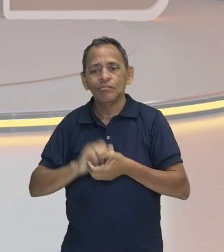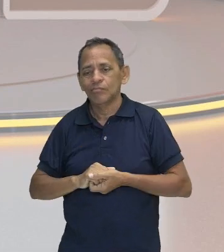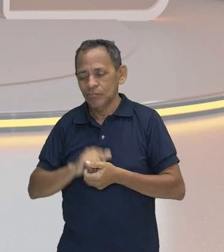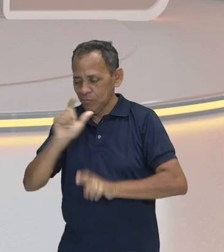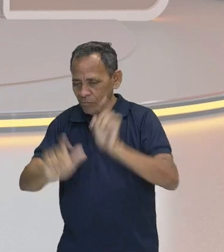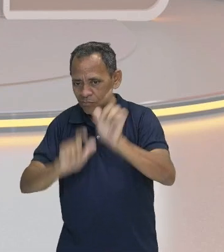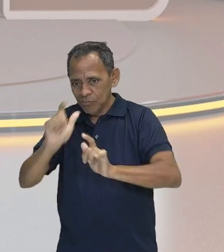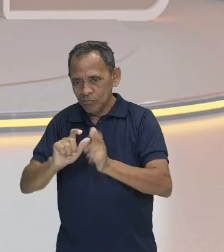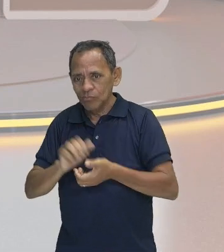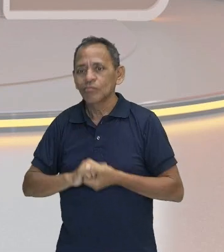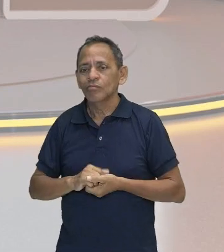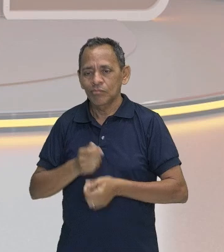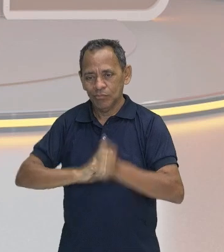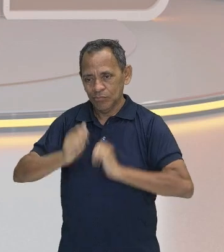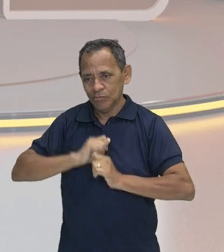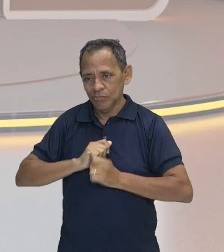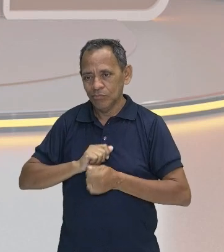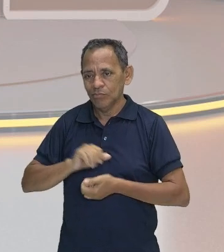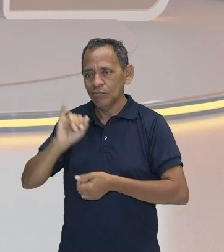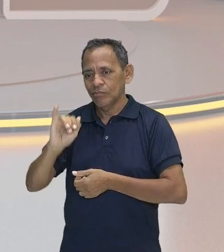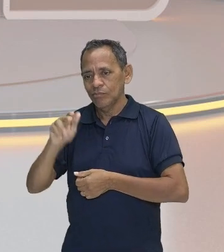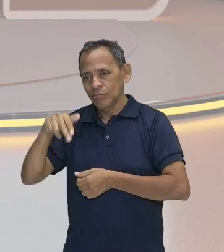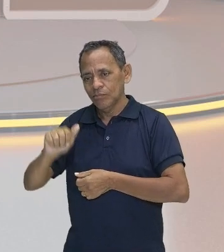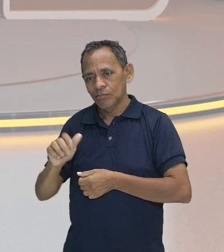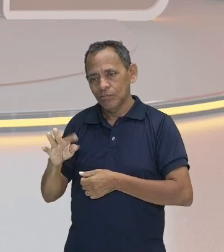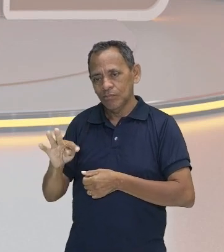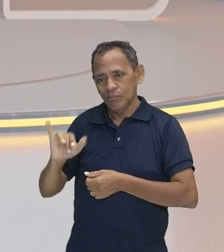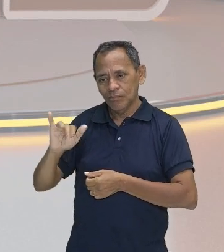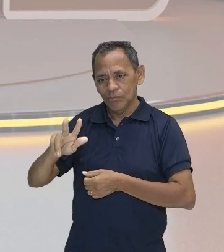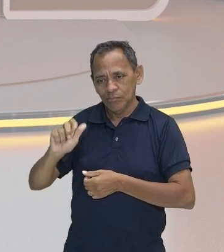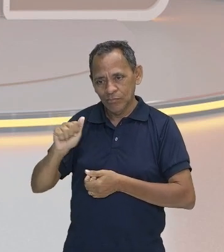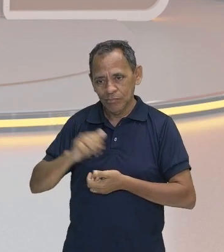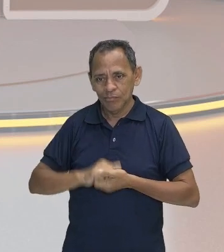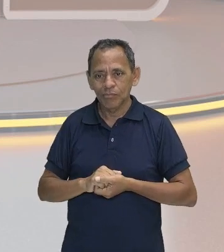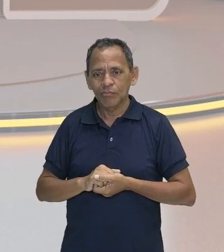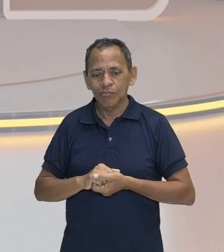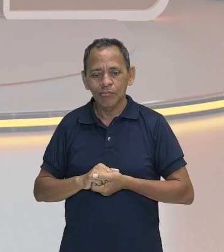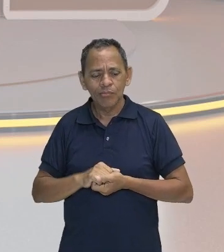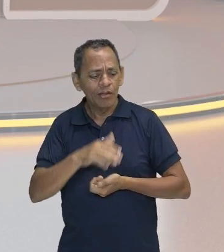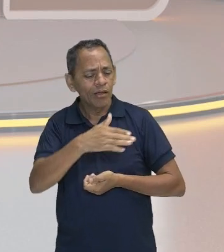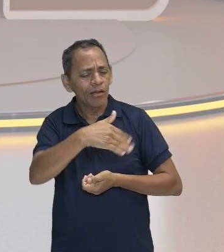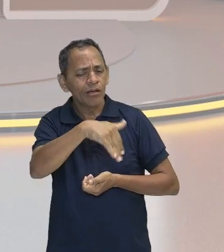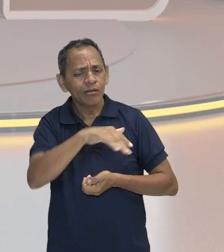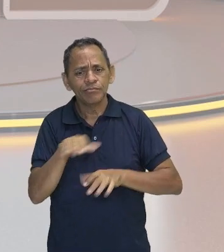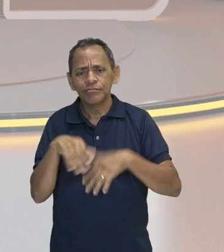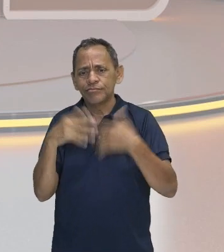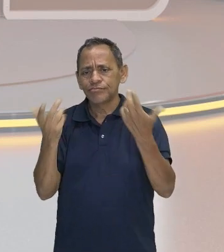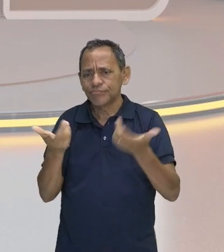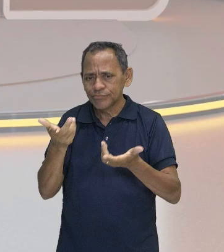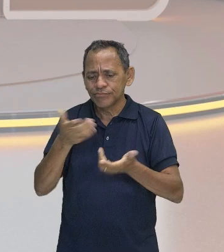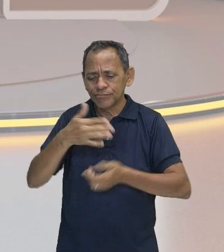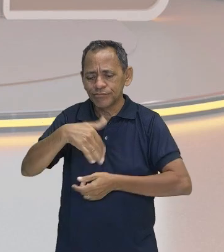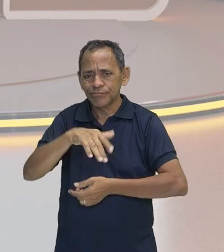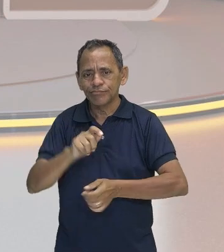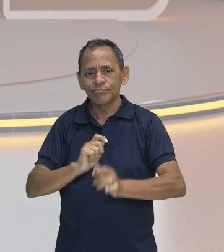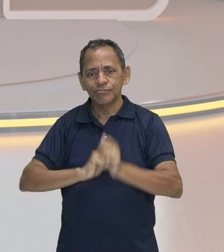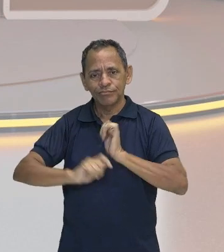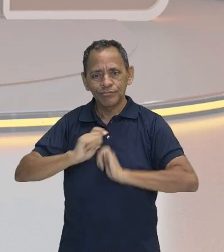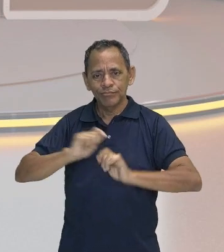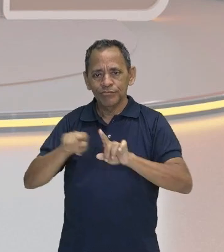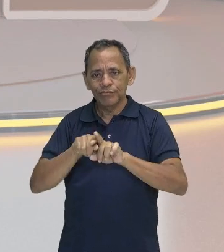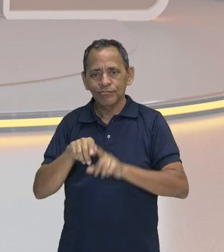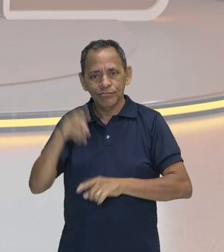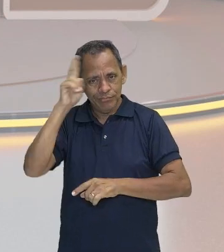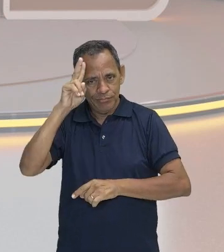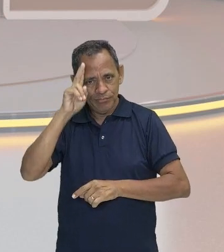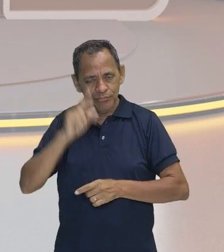economicamente inativa, tá bom? E aí, quais são esses setores da economia? Então, vamos relembrar cada um dos setores